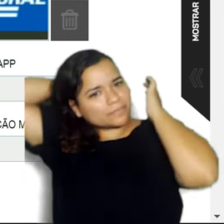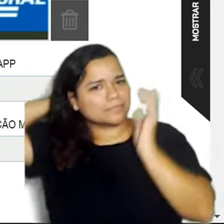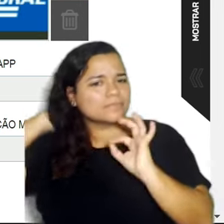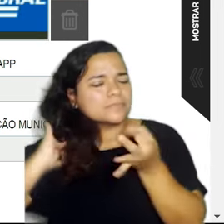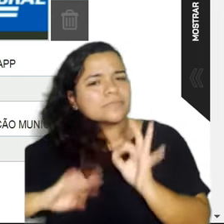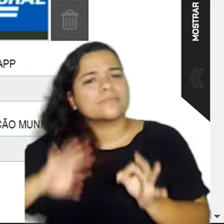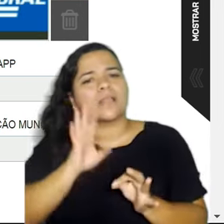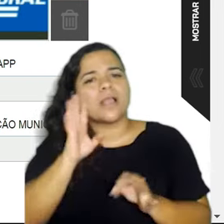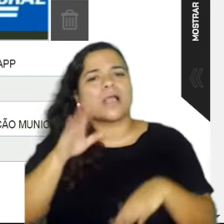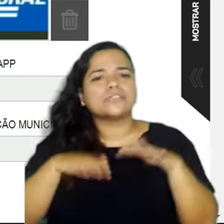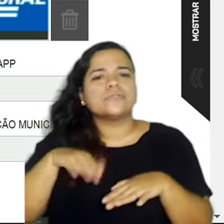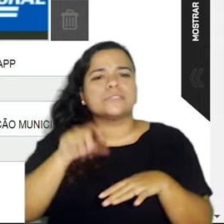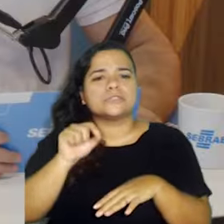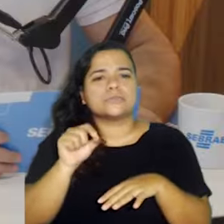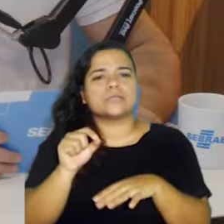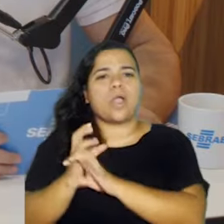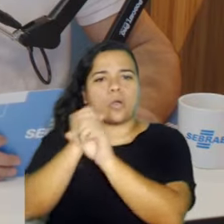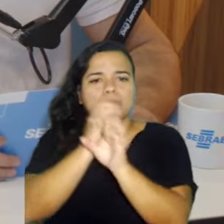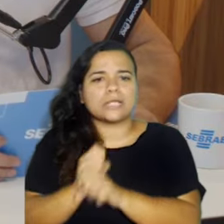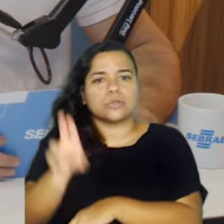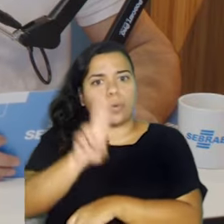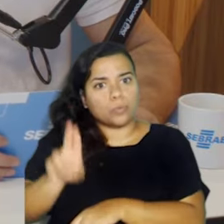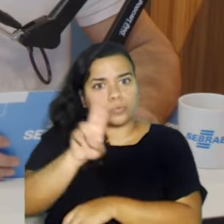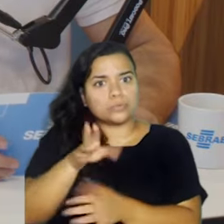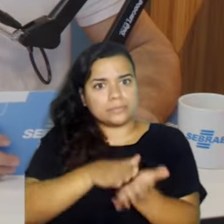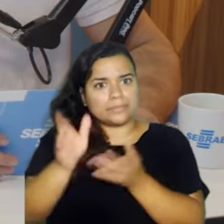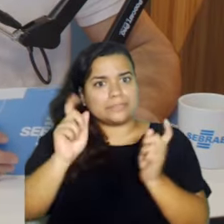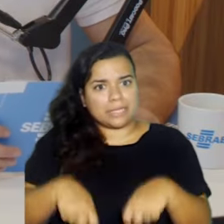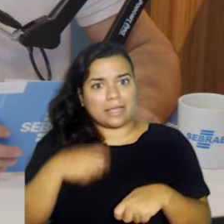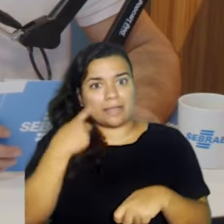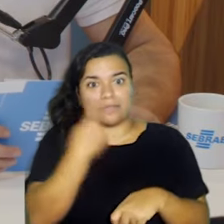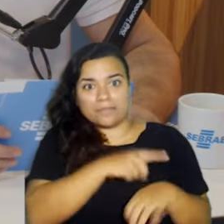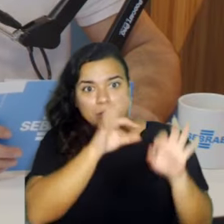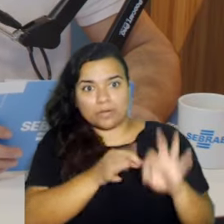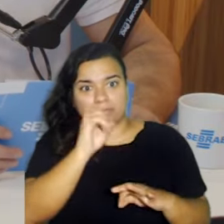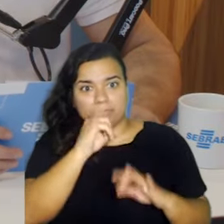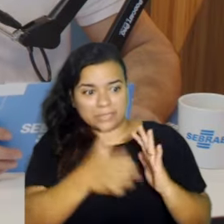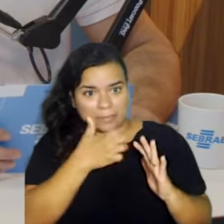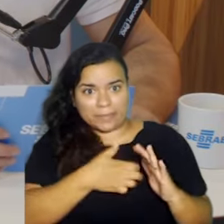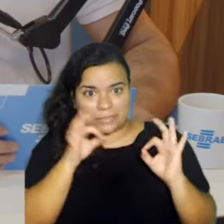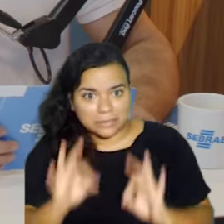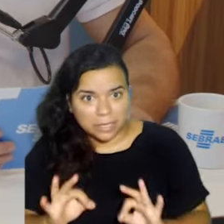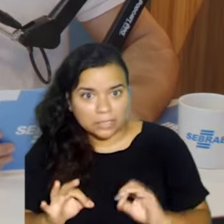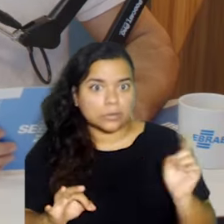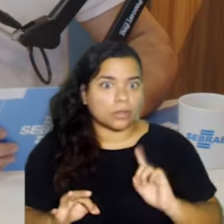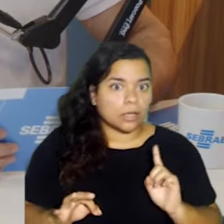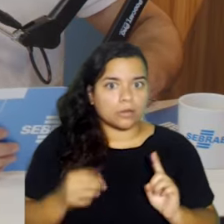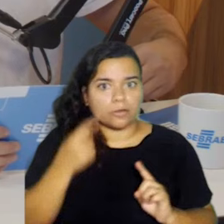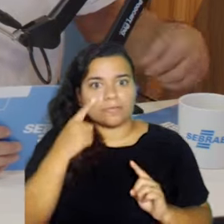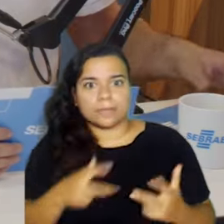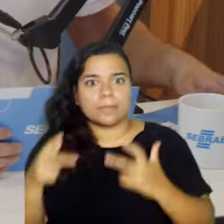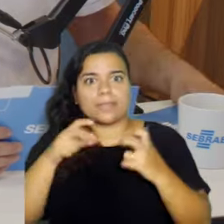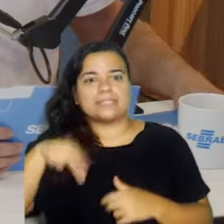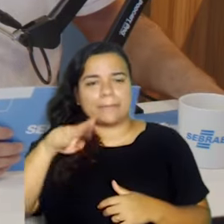exemplo contadores podem utilizar o emissor né então ele pode confirmar se ele tá na empresa certa já observando lá em cima se o